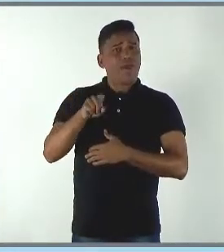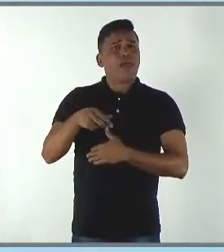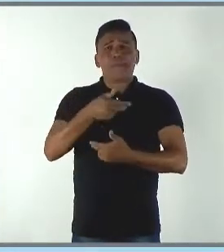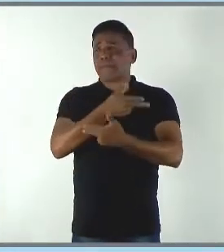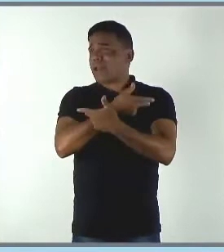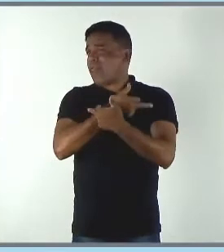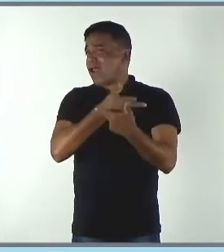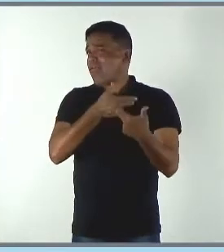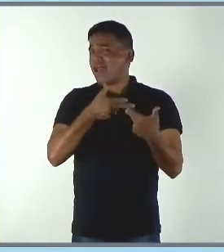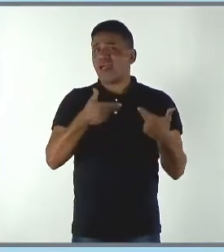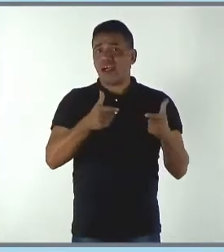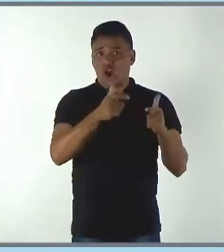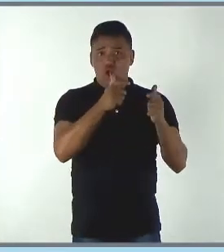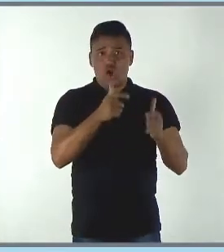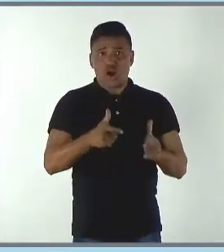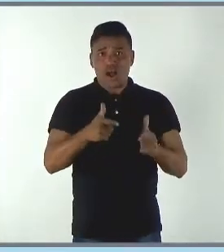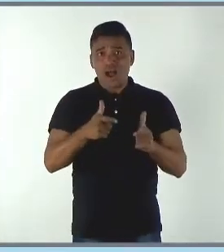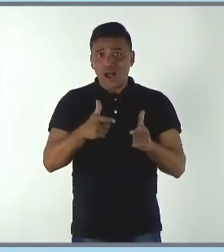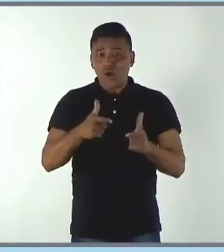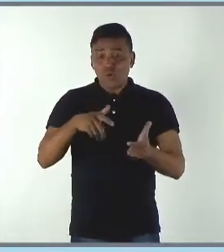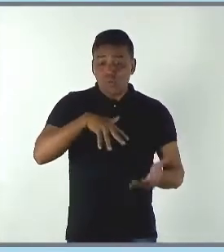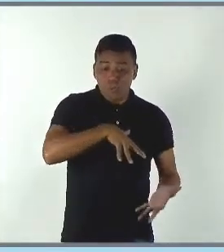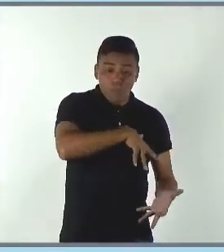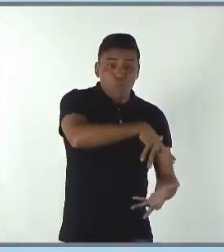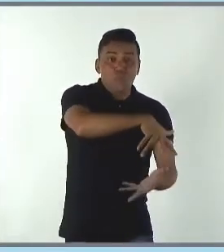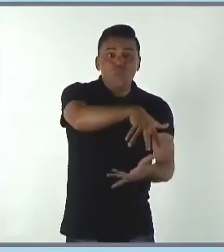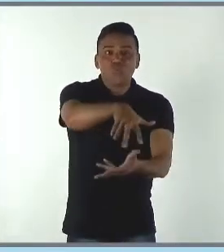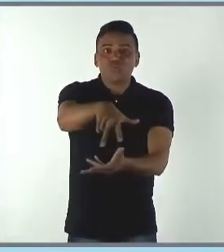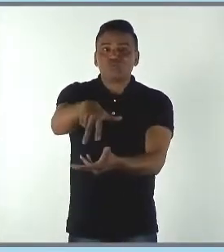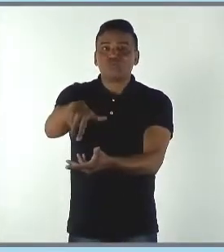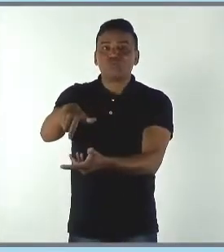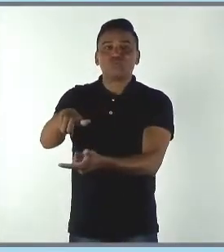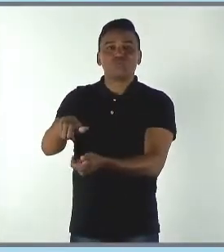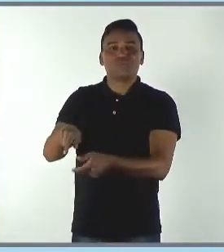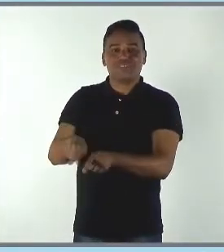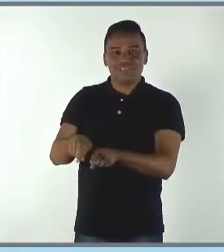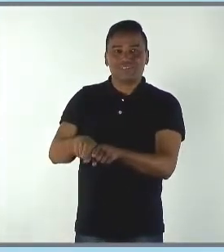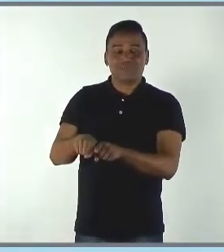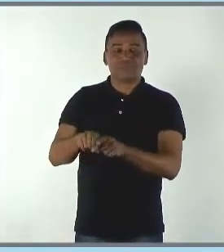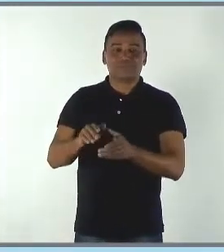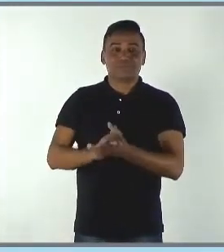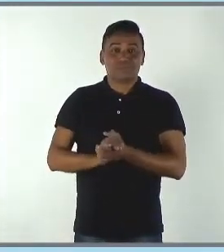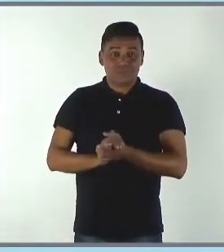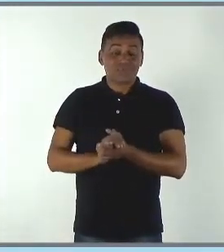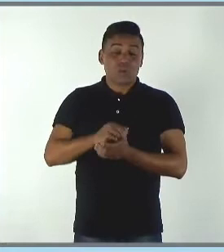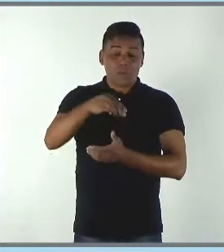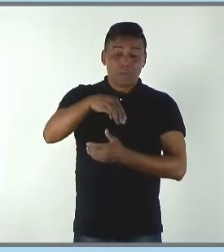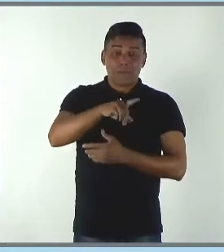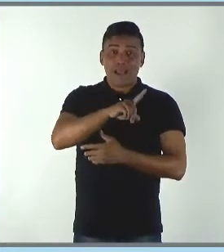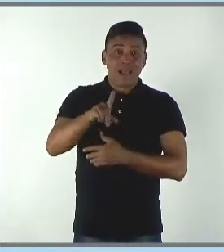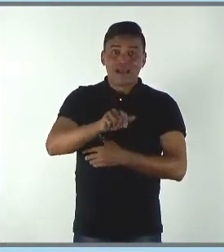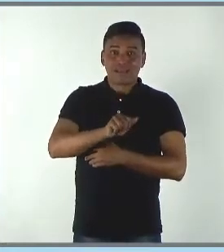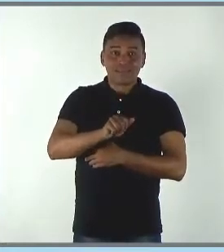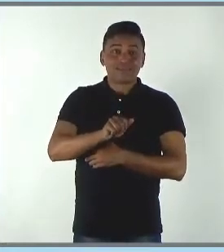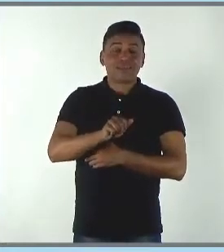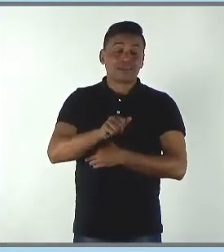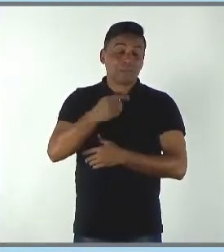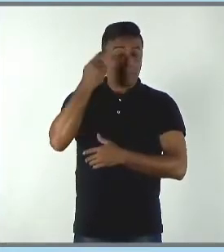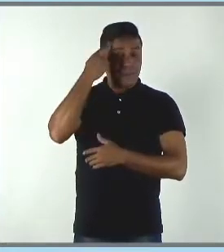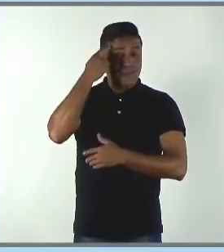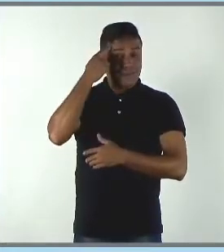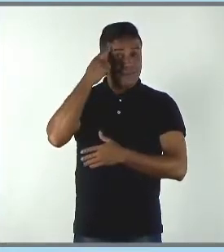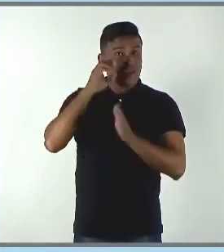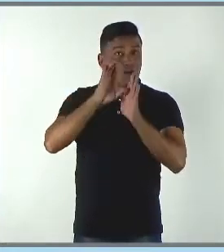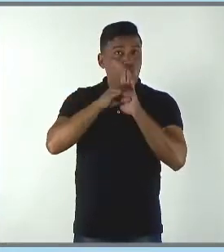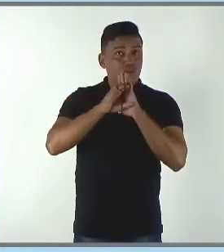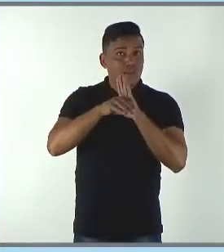e globais. E a Masa, quando fala, então, que é uma editora afro-brasileira, ela pensa o conceito de afro-brasileira com essa lógica de que é